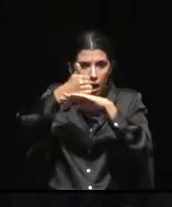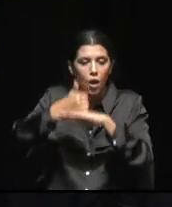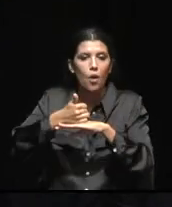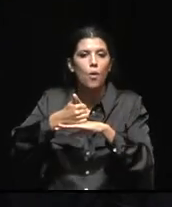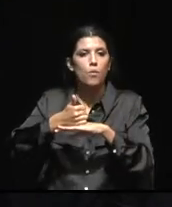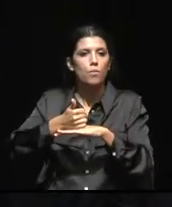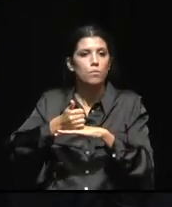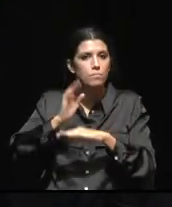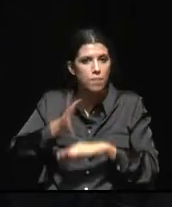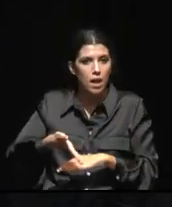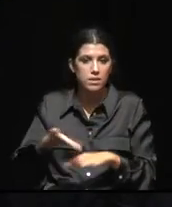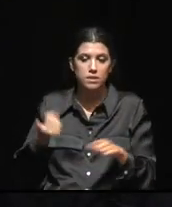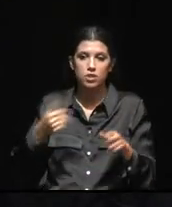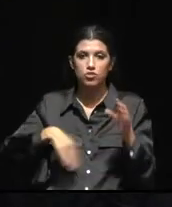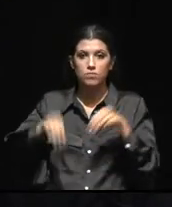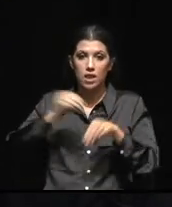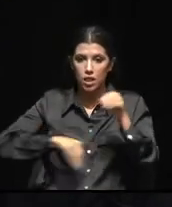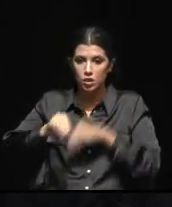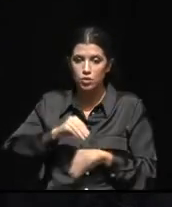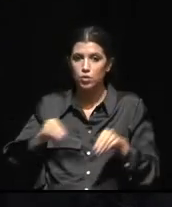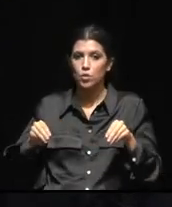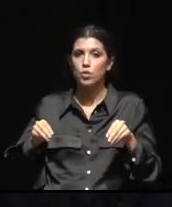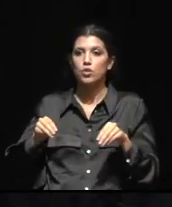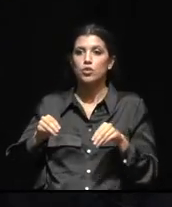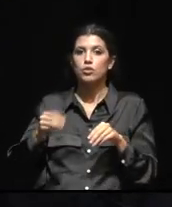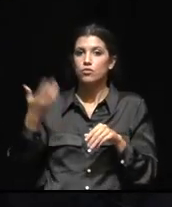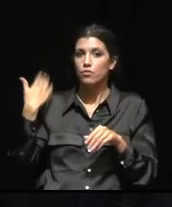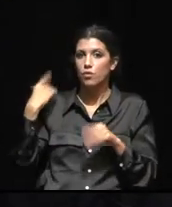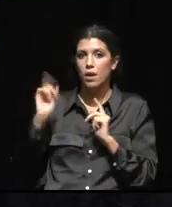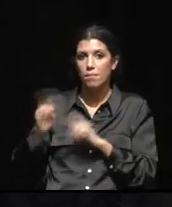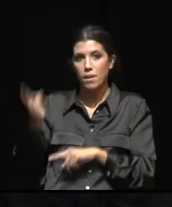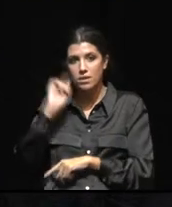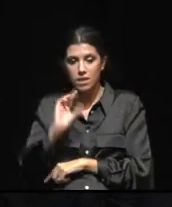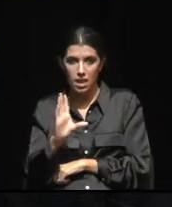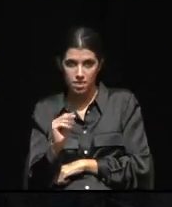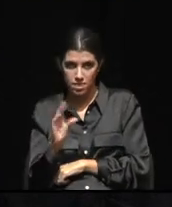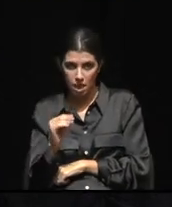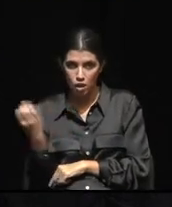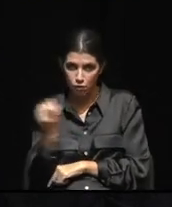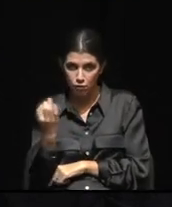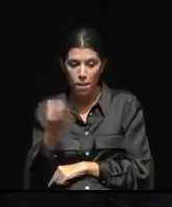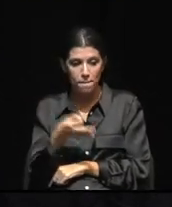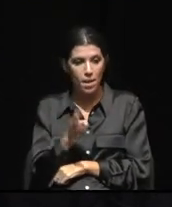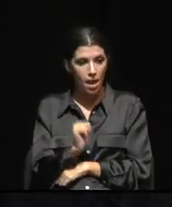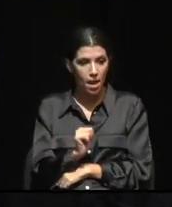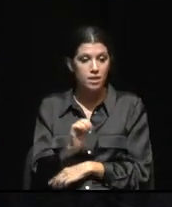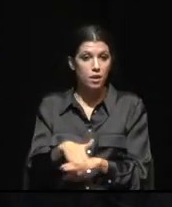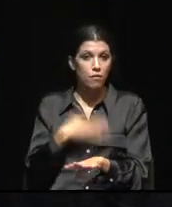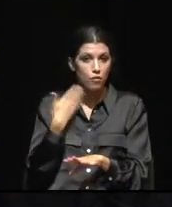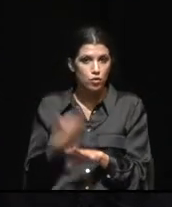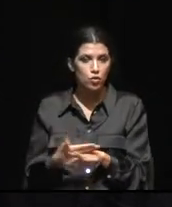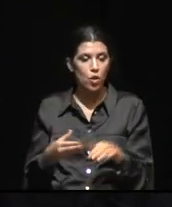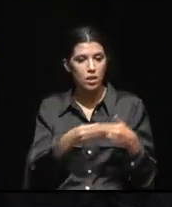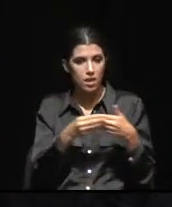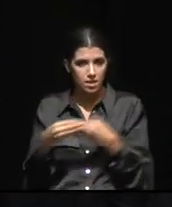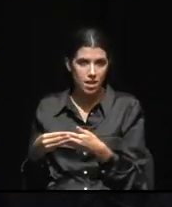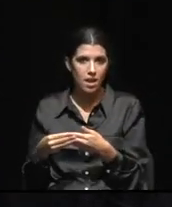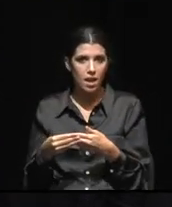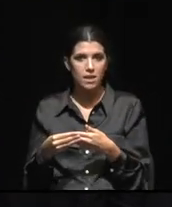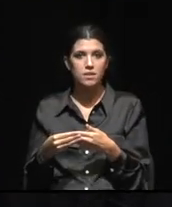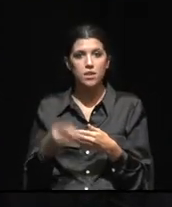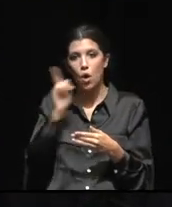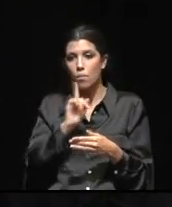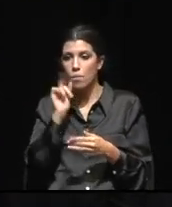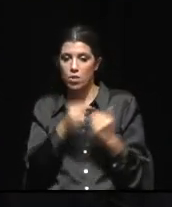decisão nas eleições legislativas realizadas no passado dia 10 de Março o PS reforçou a liderança na na